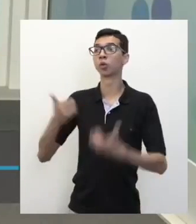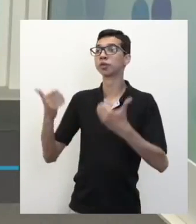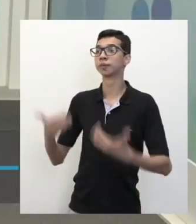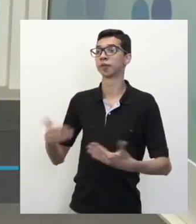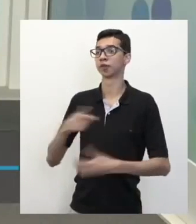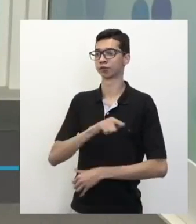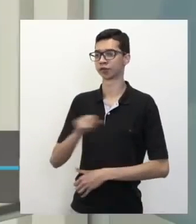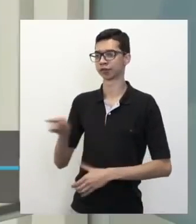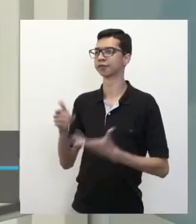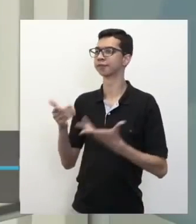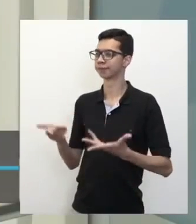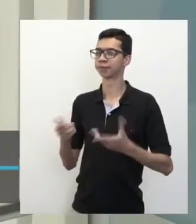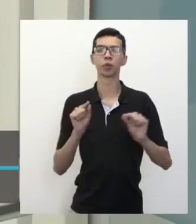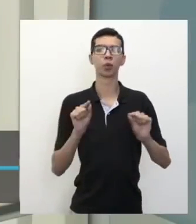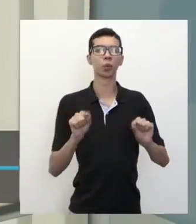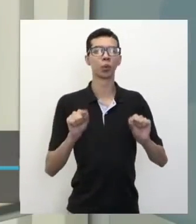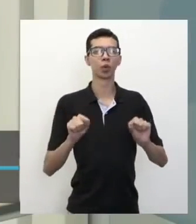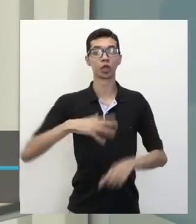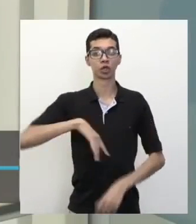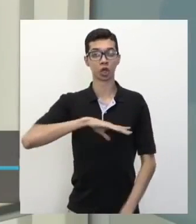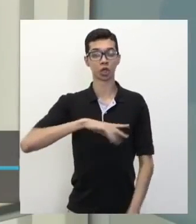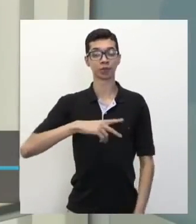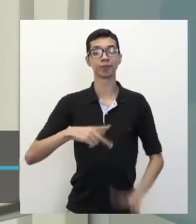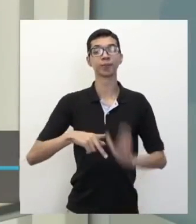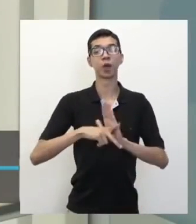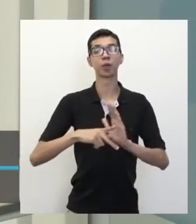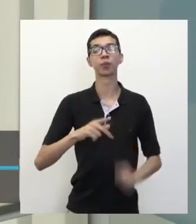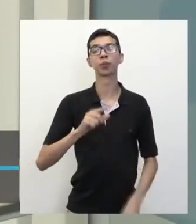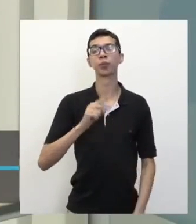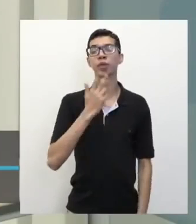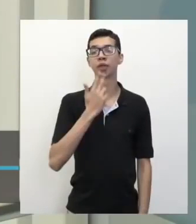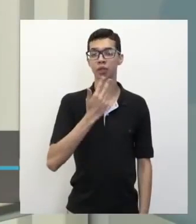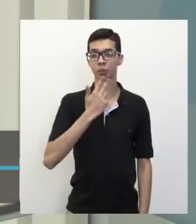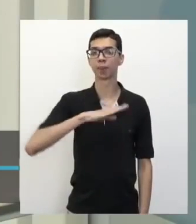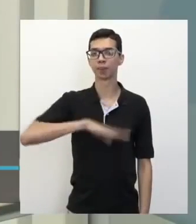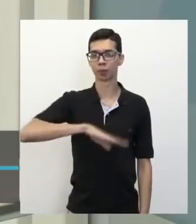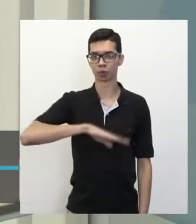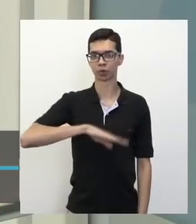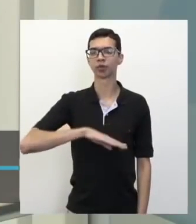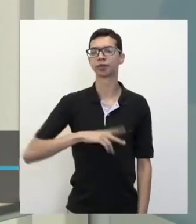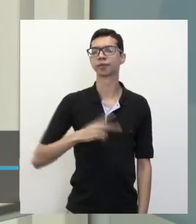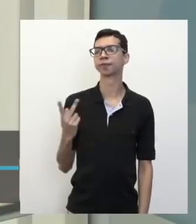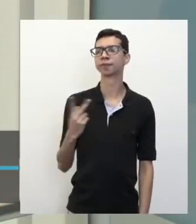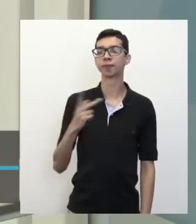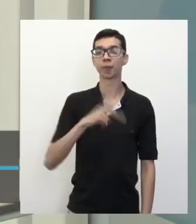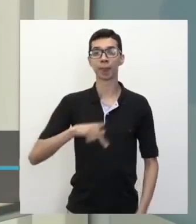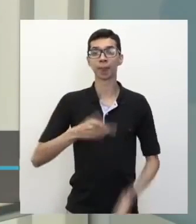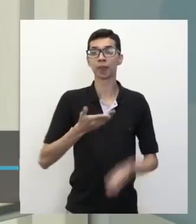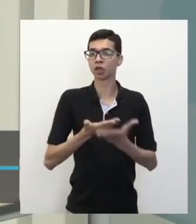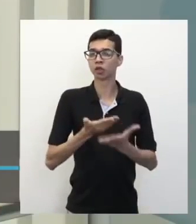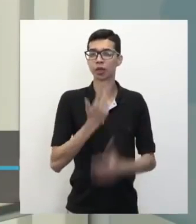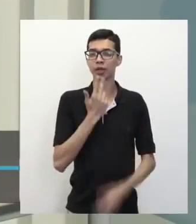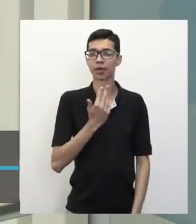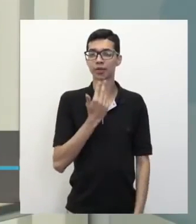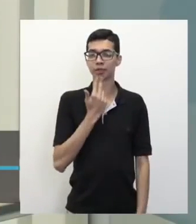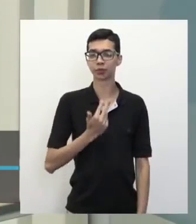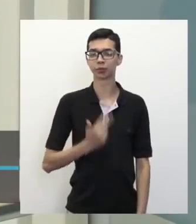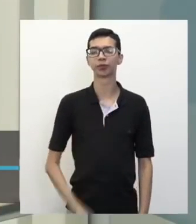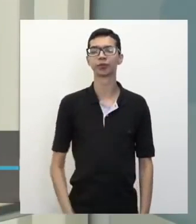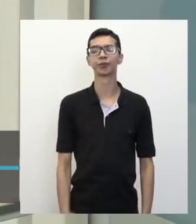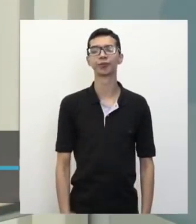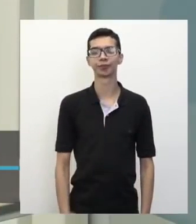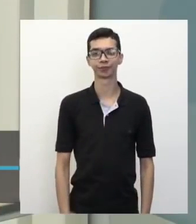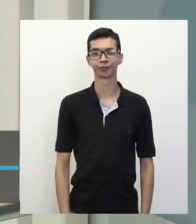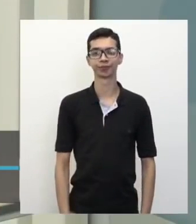vocês. Nós de língua portuguesa, nós professores de língua portuguesa, estudiosos da língua, nós temos